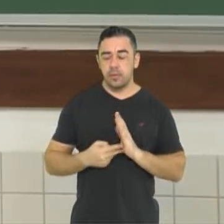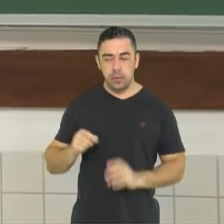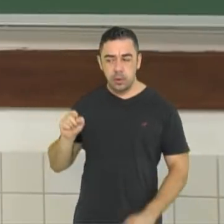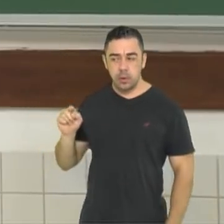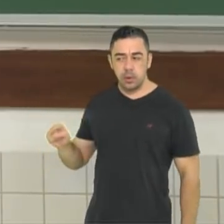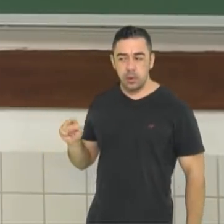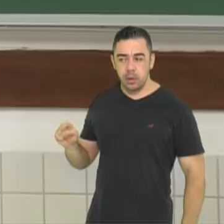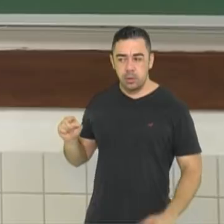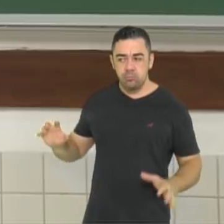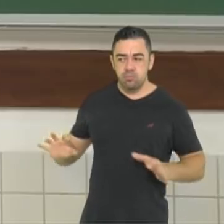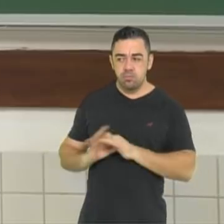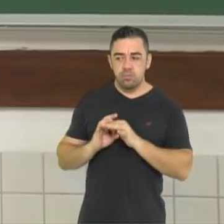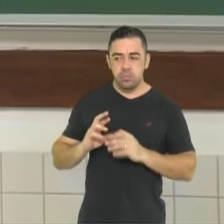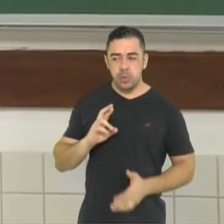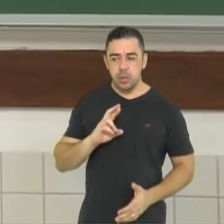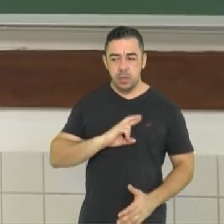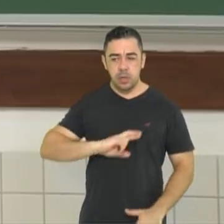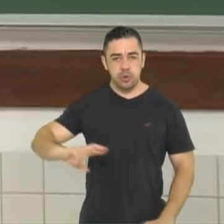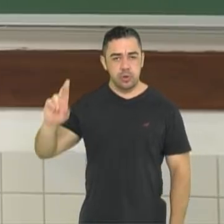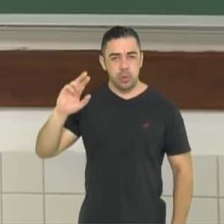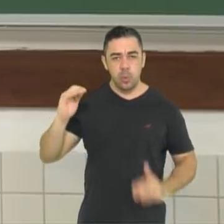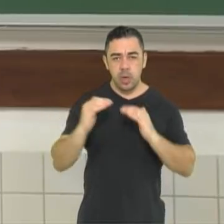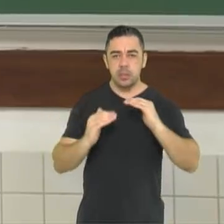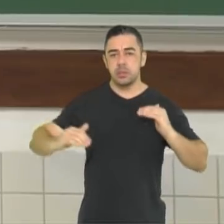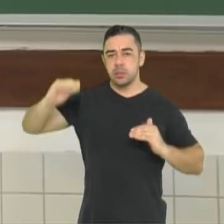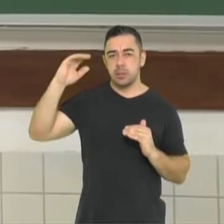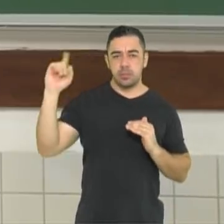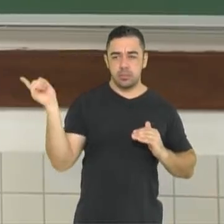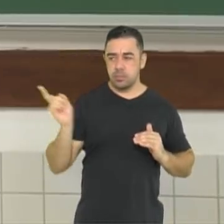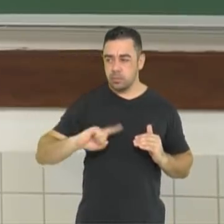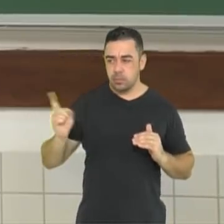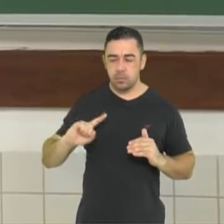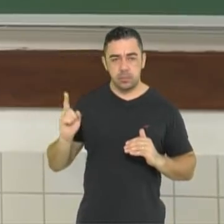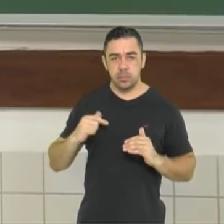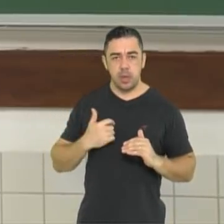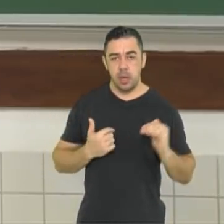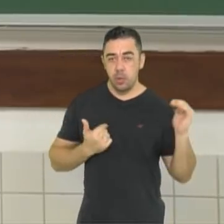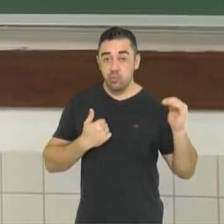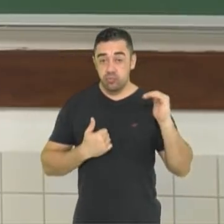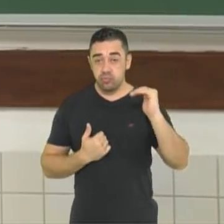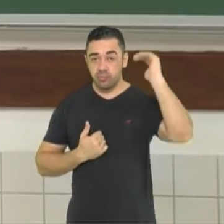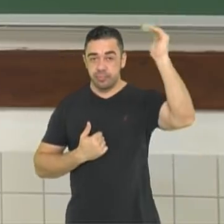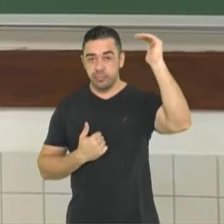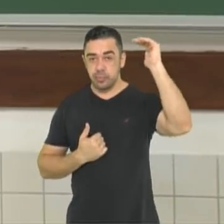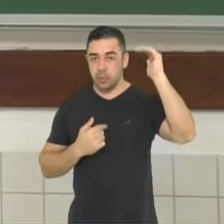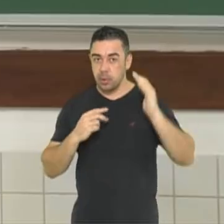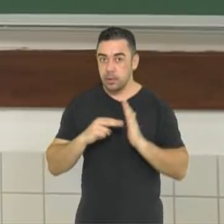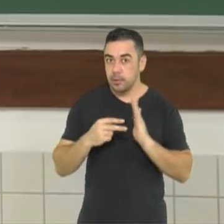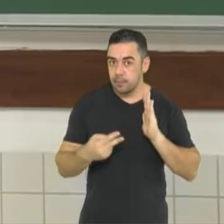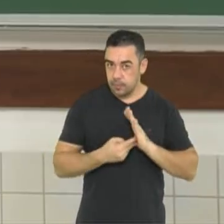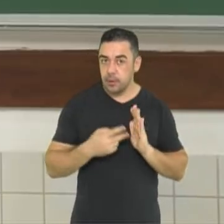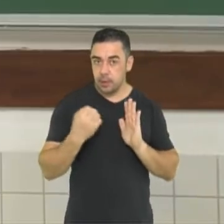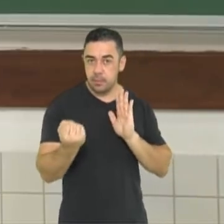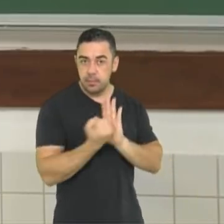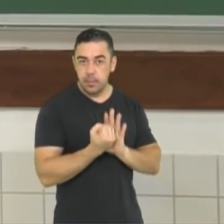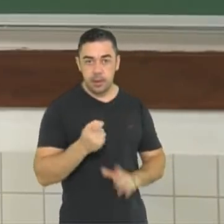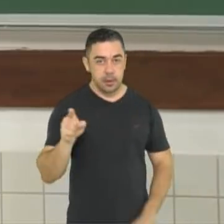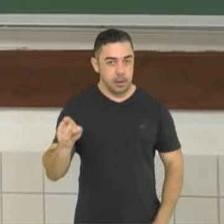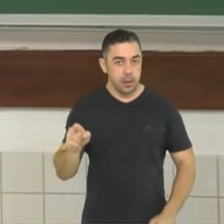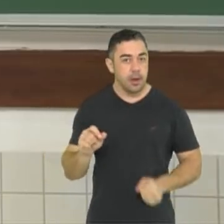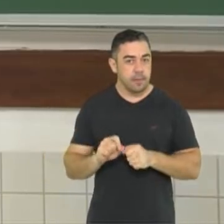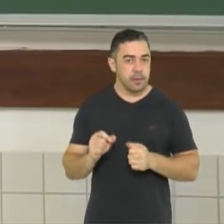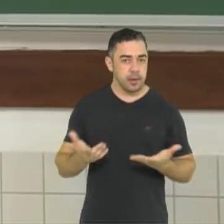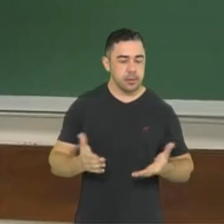caso aqui, a igreja não vai ficar acima do poder, ninguém acima de mim. Olha que imagem simbólica que o Napoleão Bonaparte queria